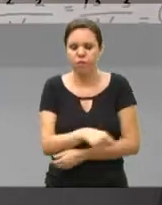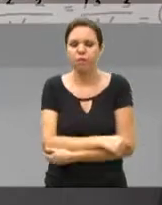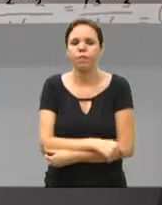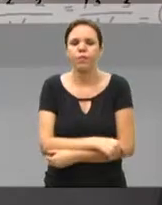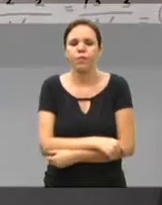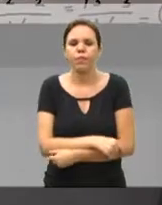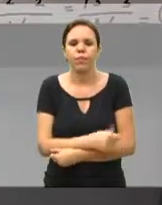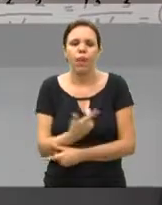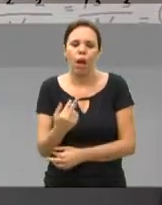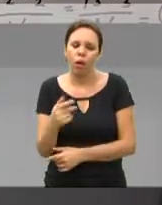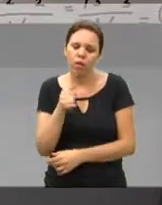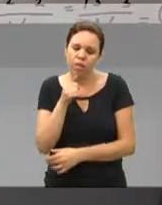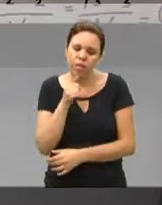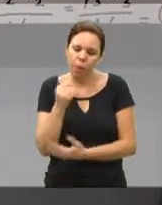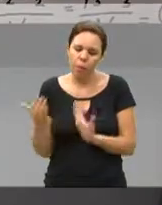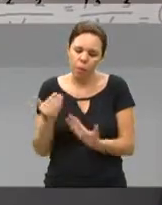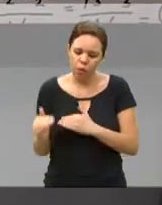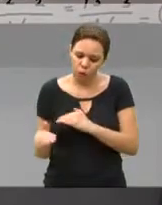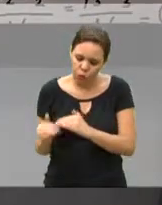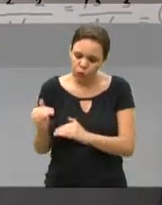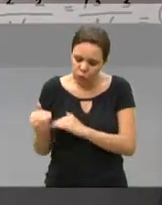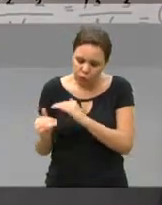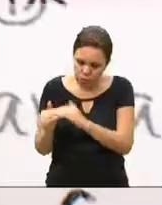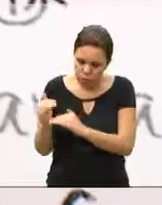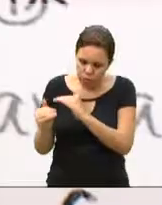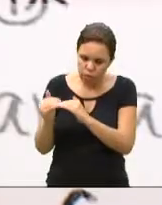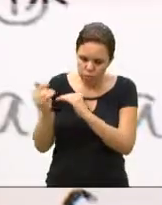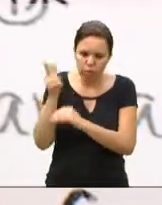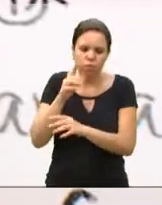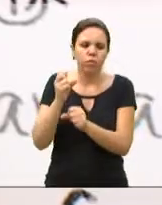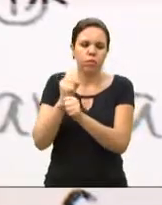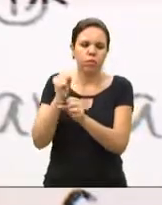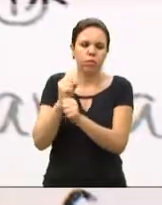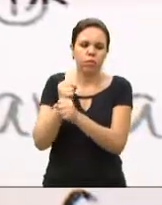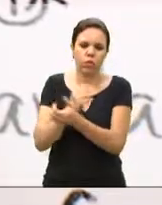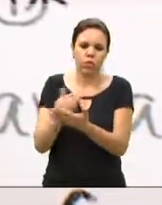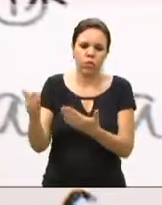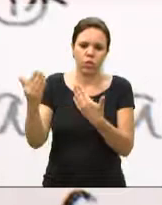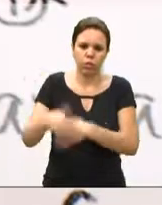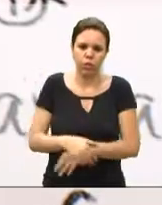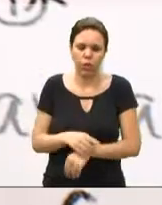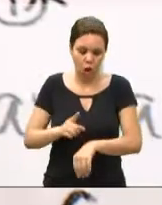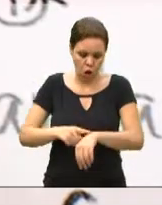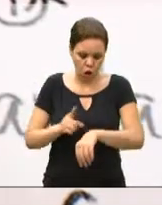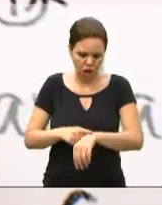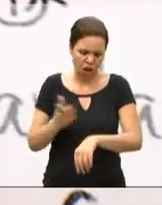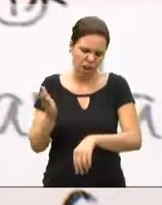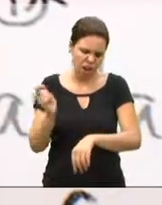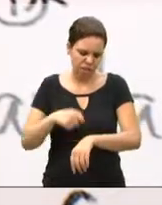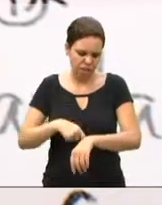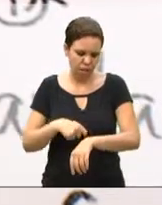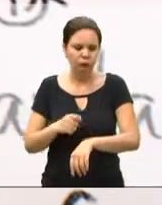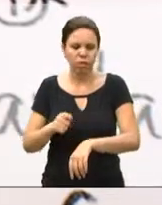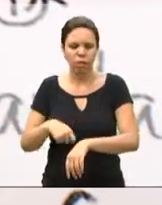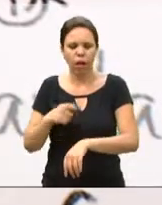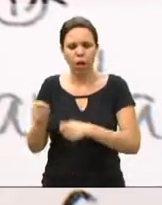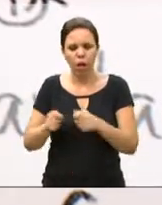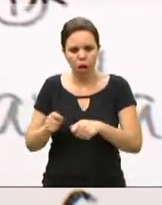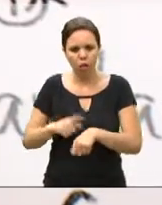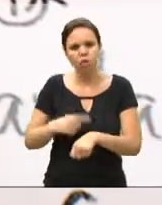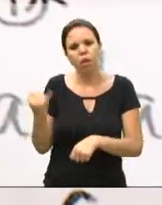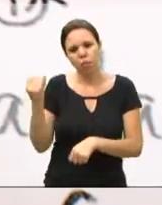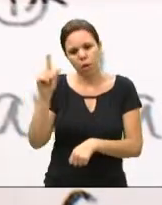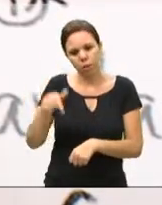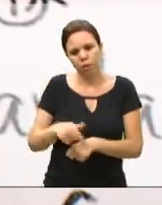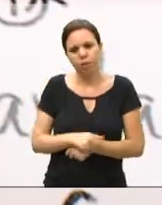fosse subindo um degrau, exatamente, né? Ele vai garantindo os pontos no início da prova. A hora que ele olha no relógio, né, porque o controle do tempo é muito